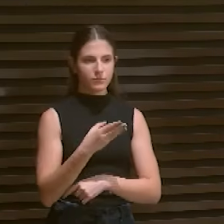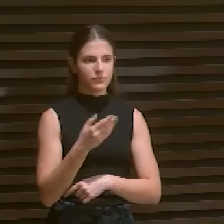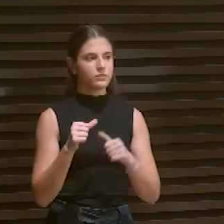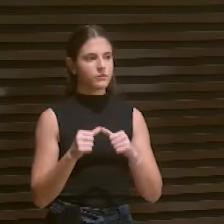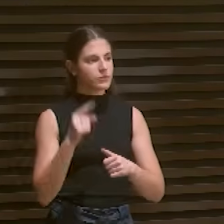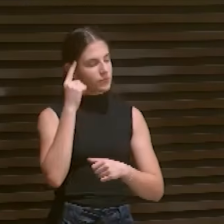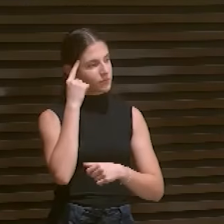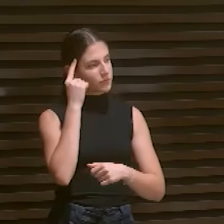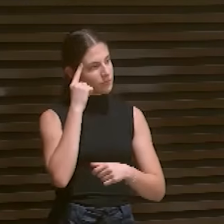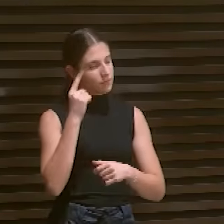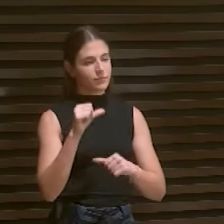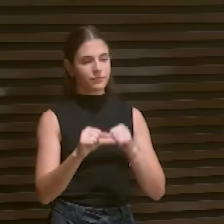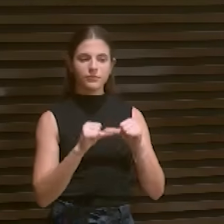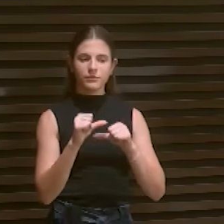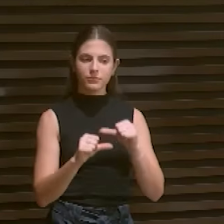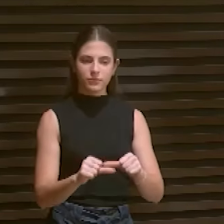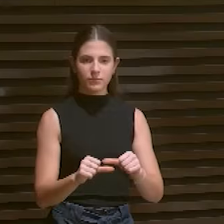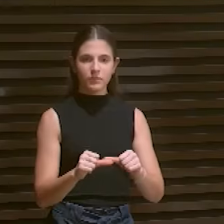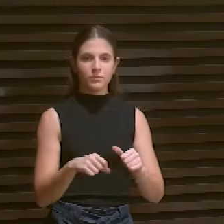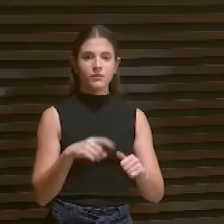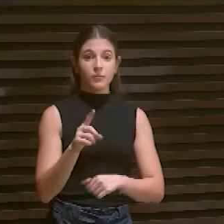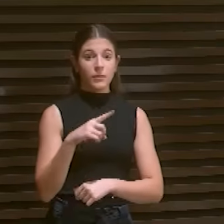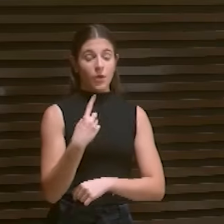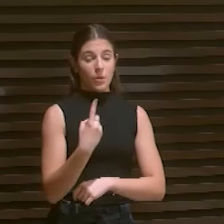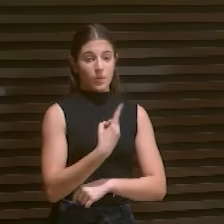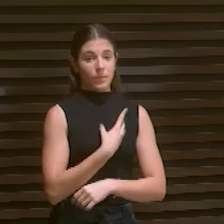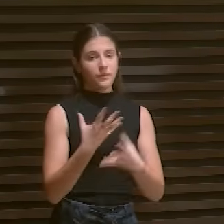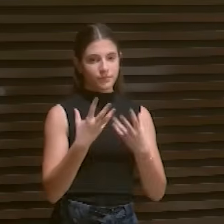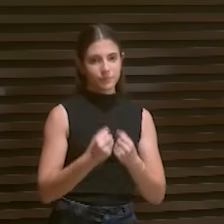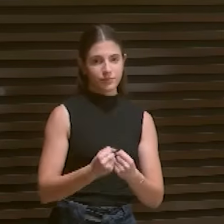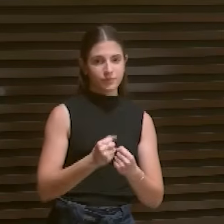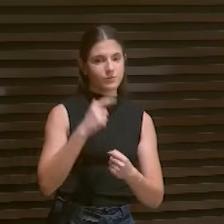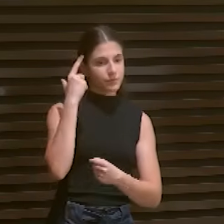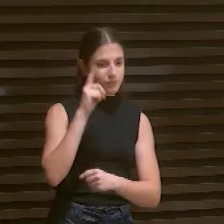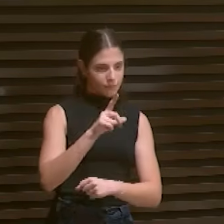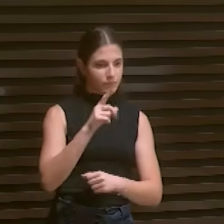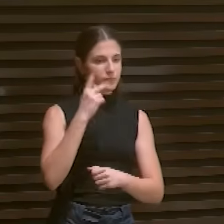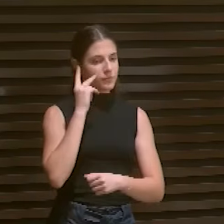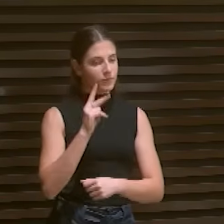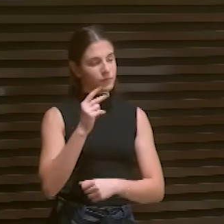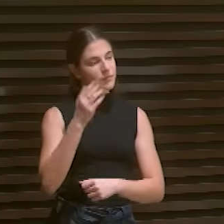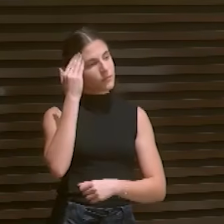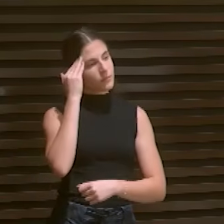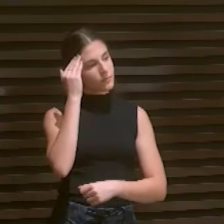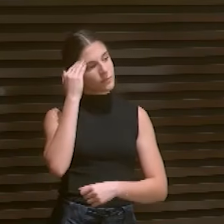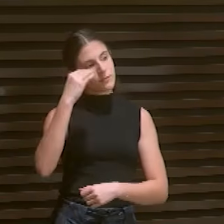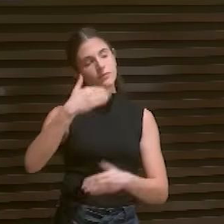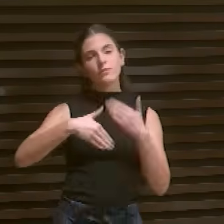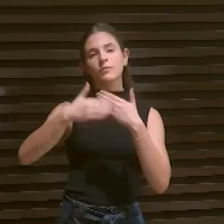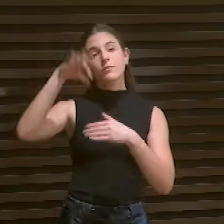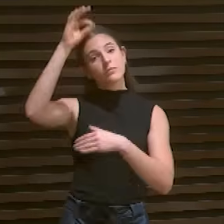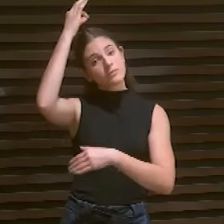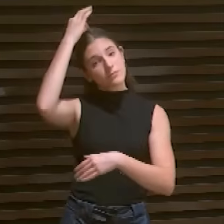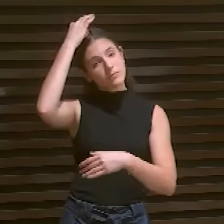renovada, nos vai dar condições para entendermos espiritualmente e discernirmos